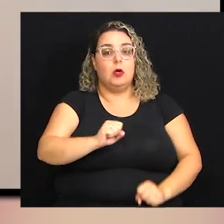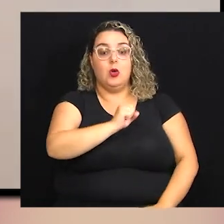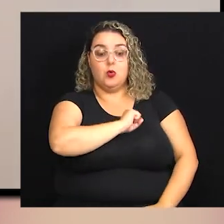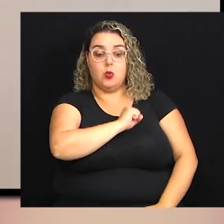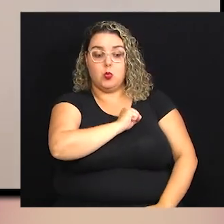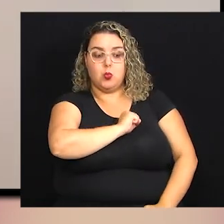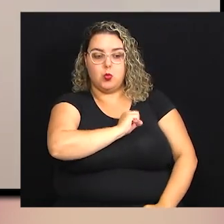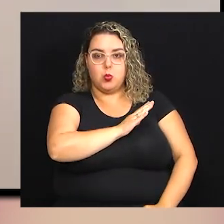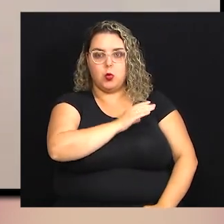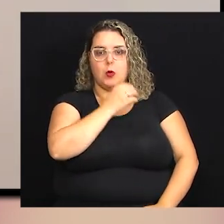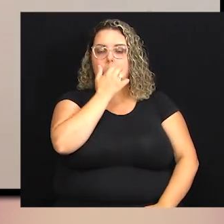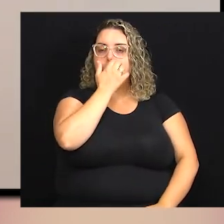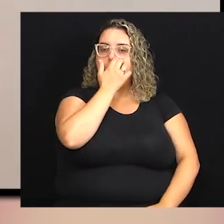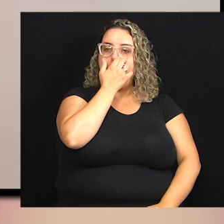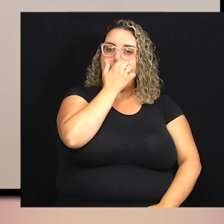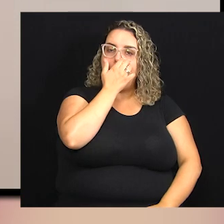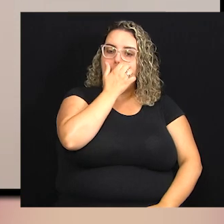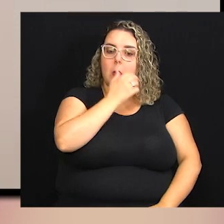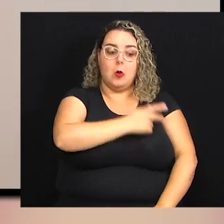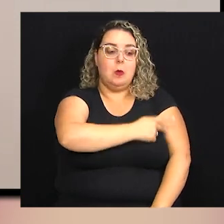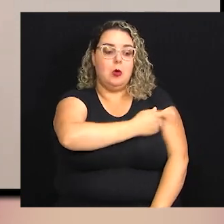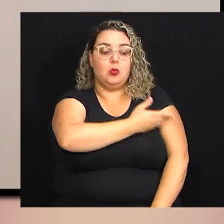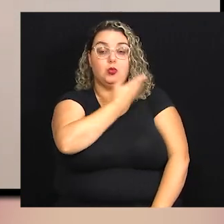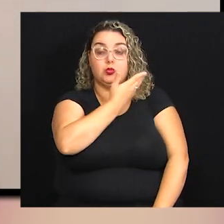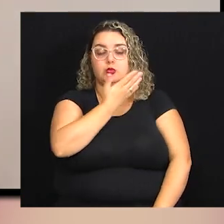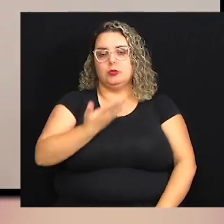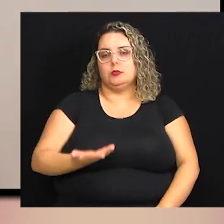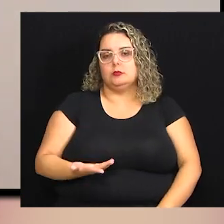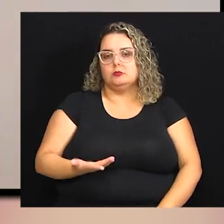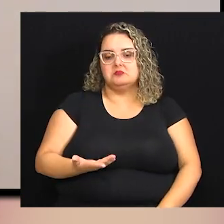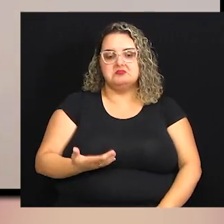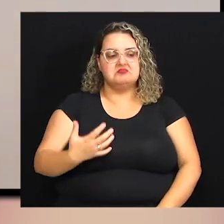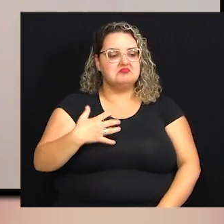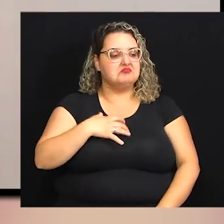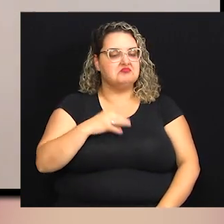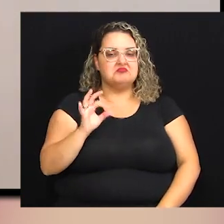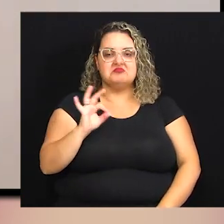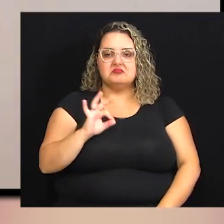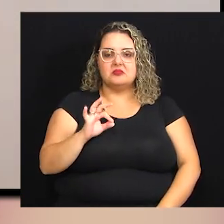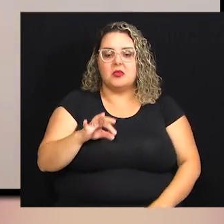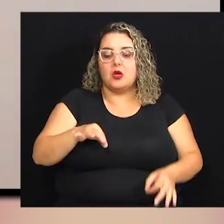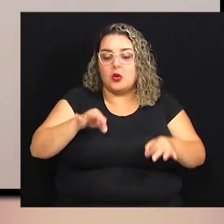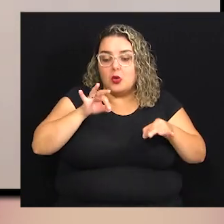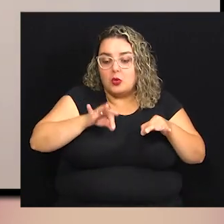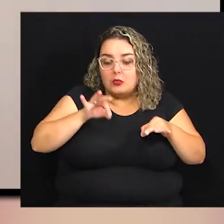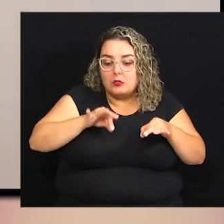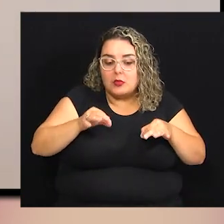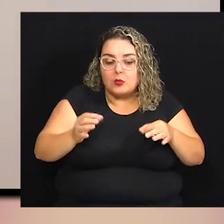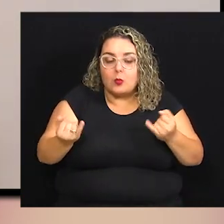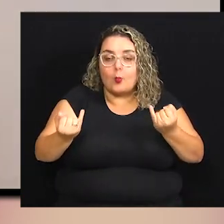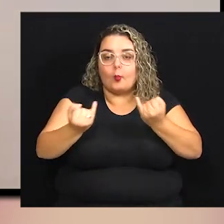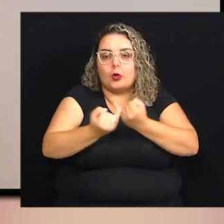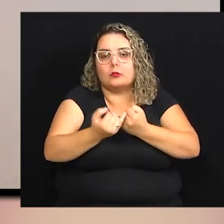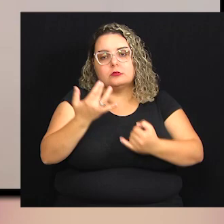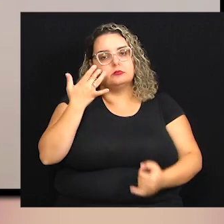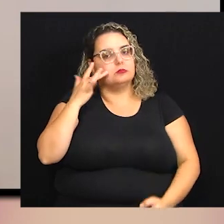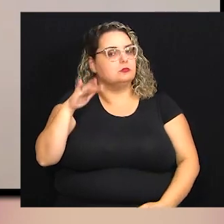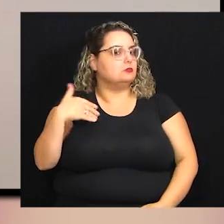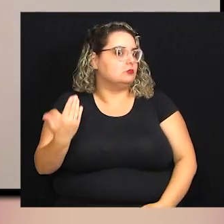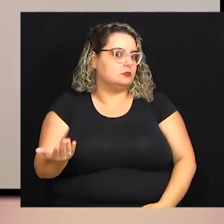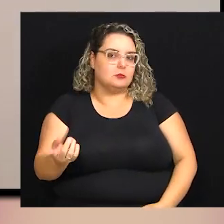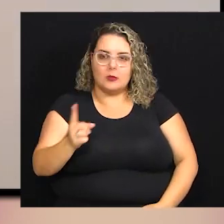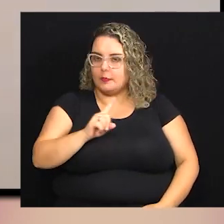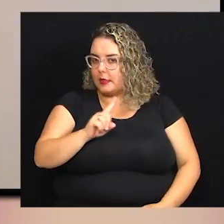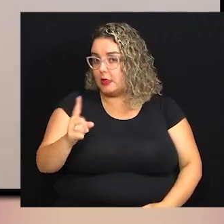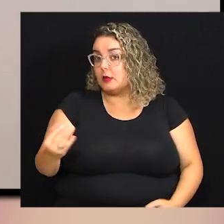dar um infarto, uma elevação de pressão arterial. O paciente do nada toma um chá emagrecedor, sem saber que ele